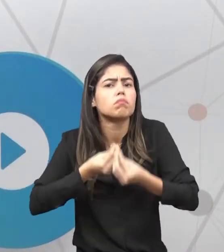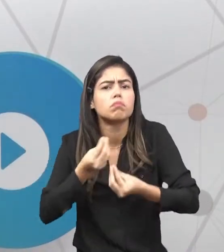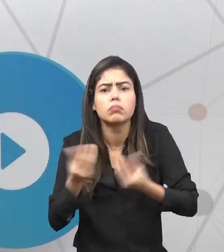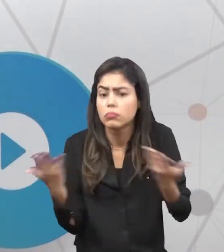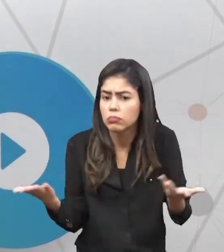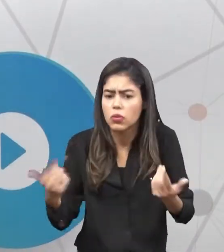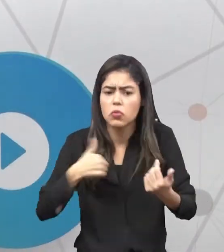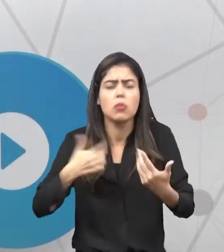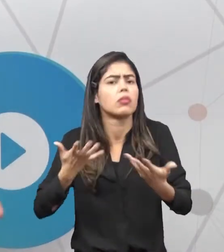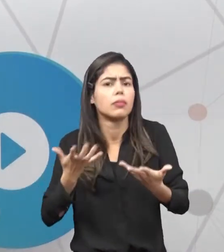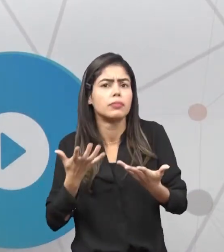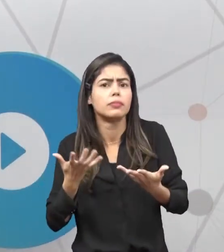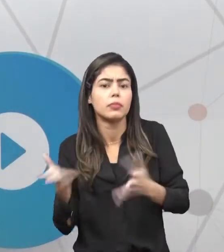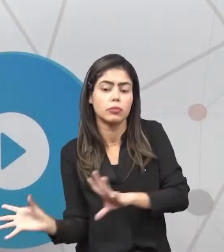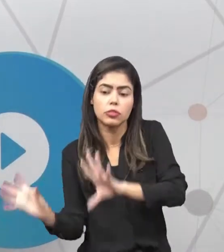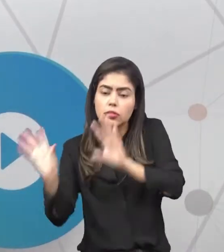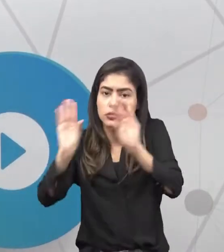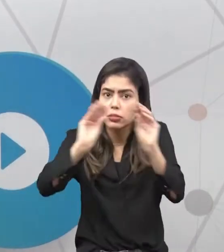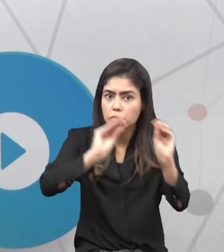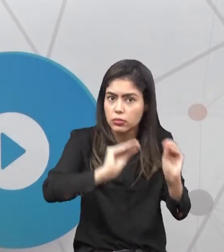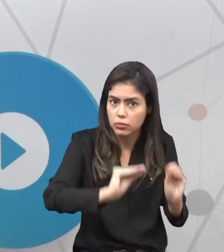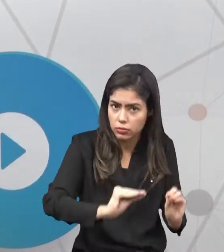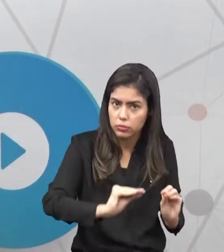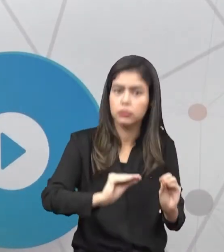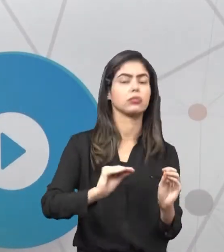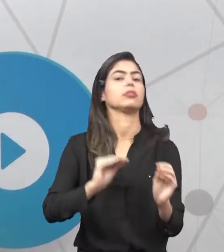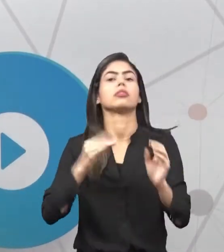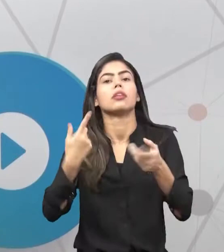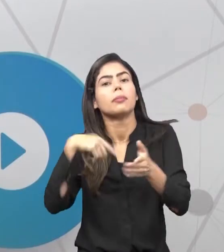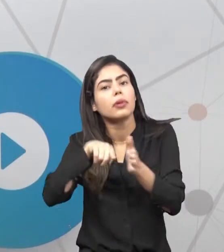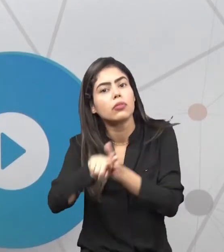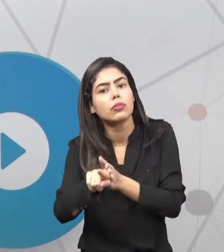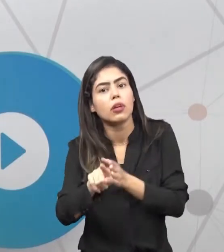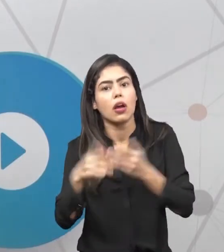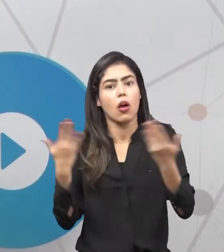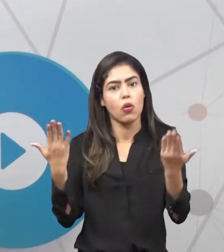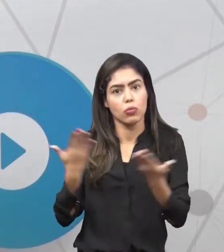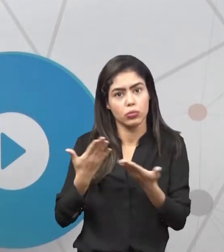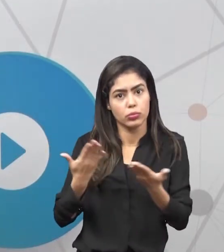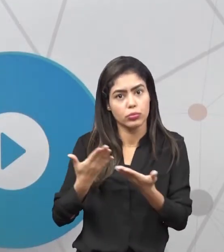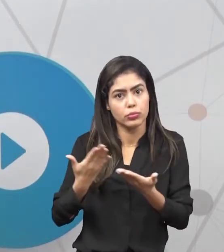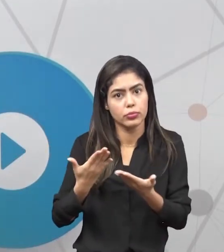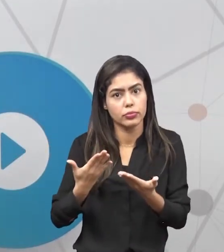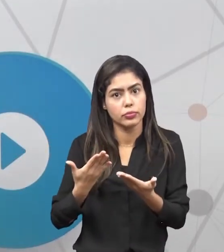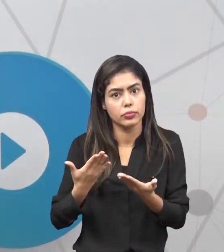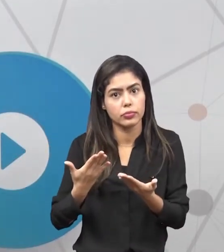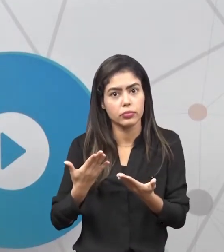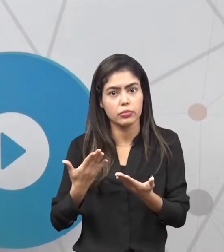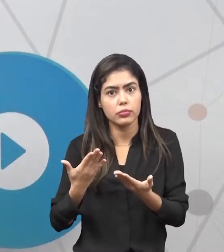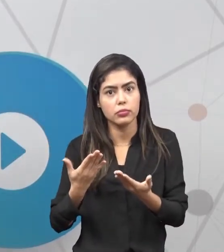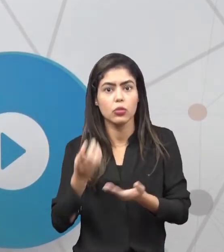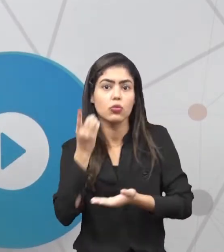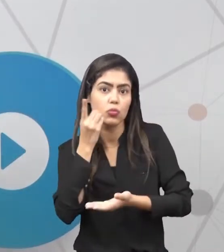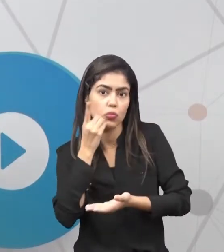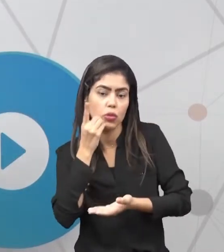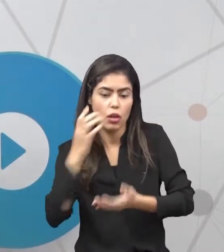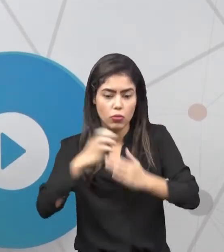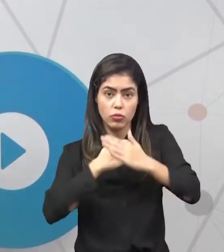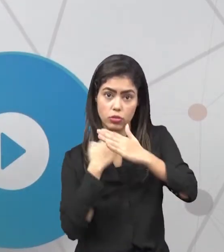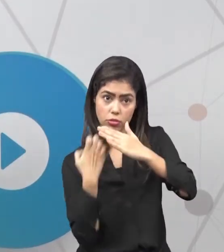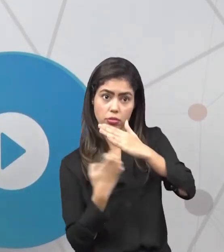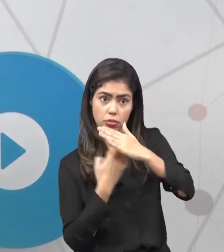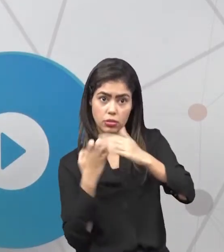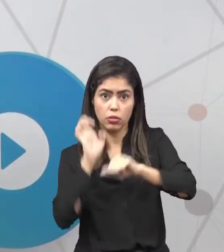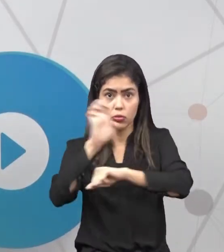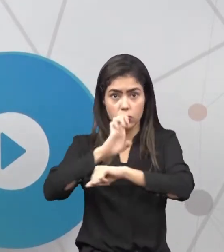o que nós queremos? Vamos trazer essa questão para o âmbito do nosso Estado,